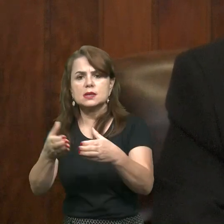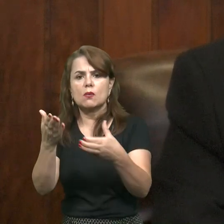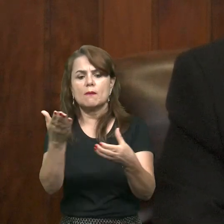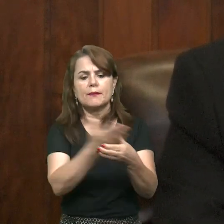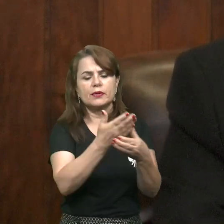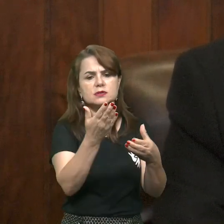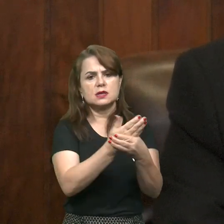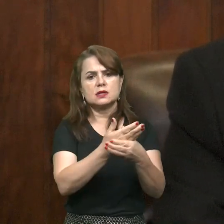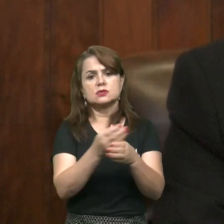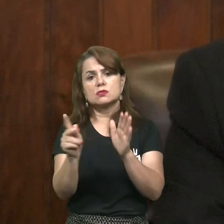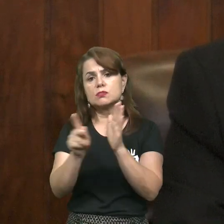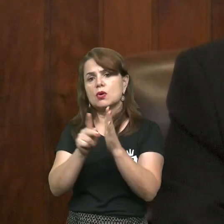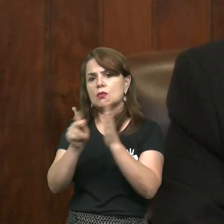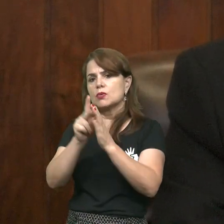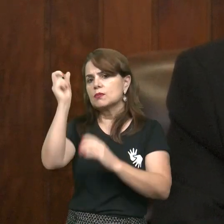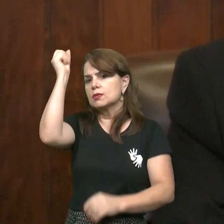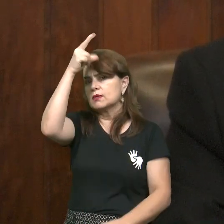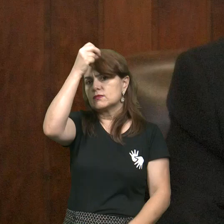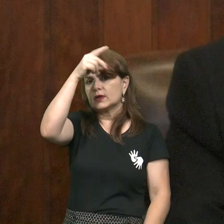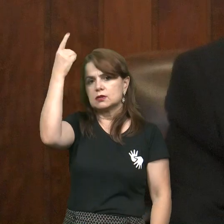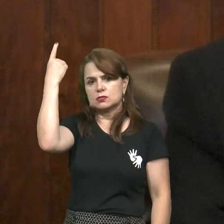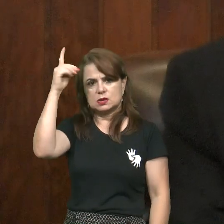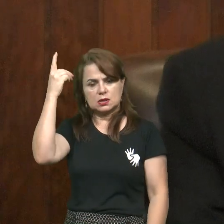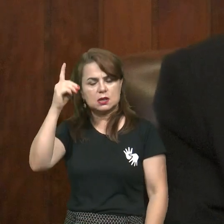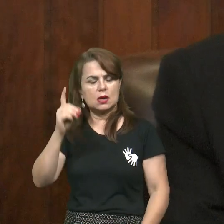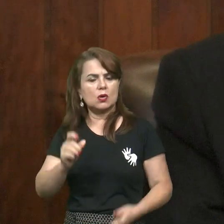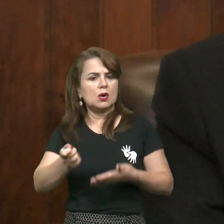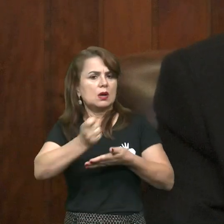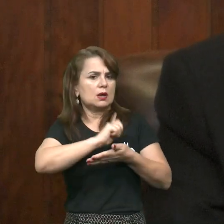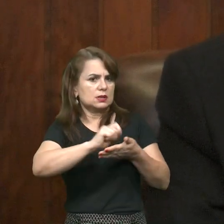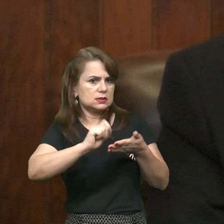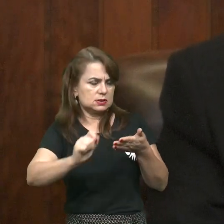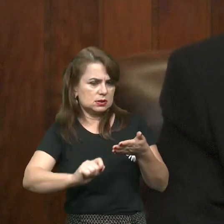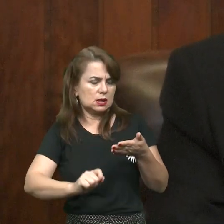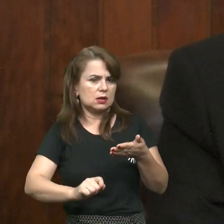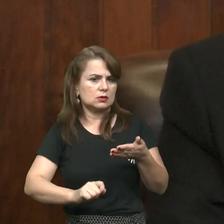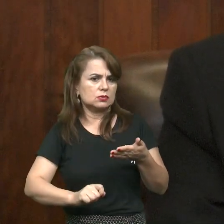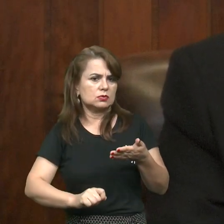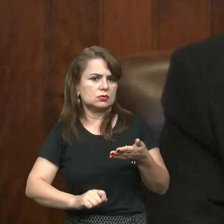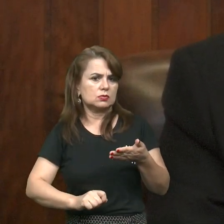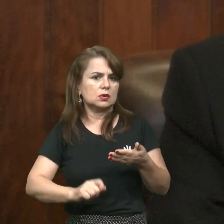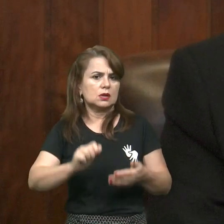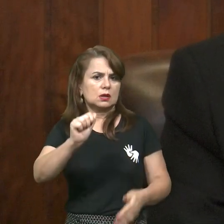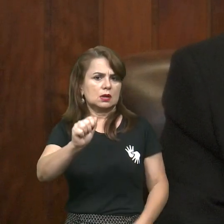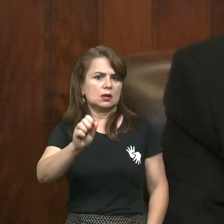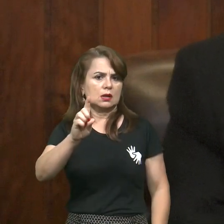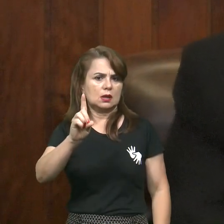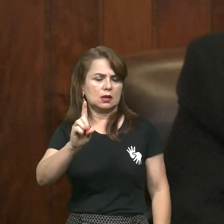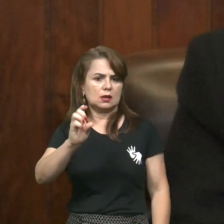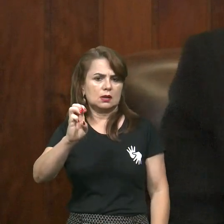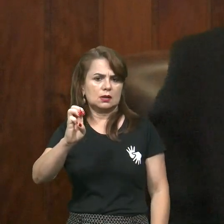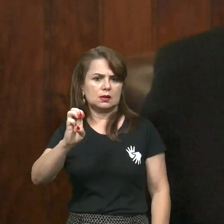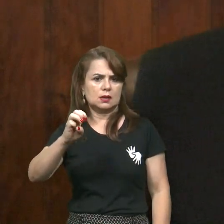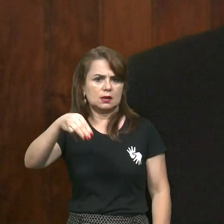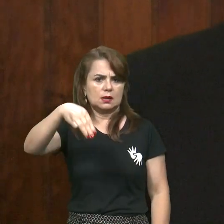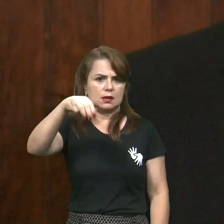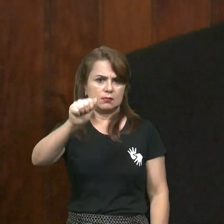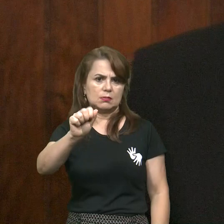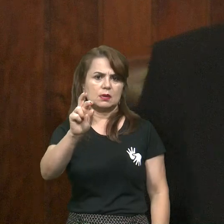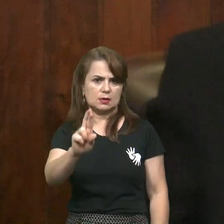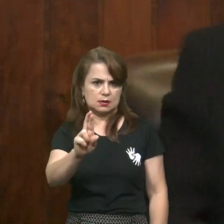atual prefeito Daniel Alonso. Marília, 31 de julho de 2020, Ademar Aparecido de Jesus.